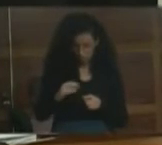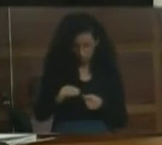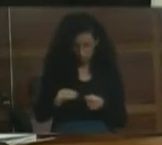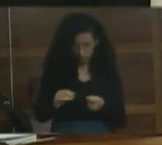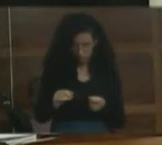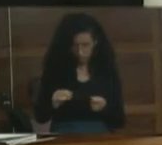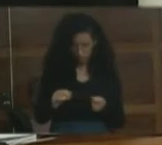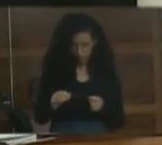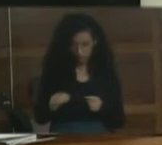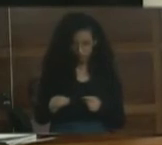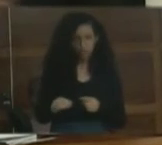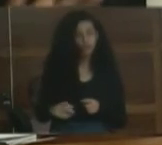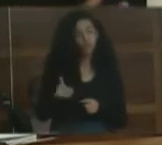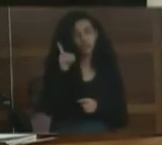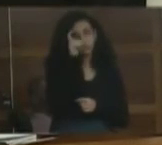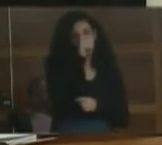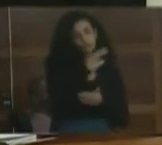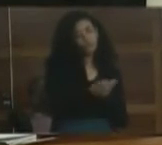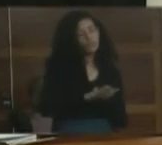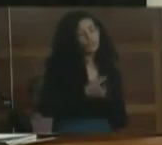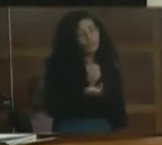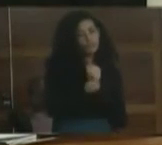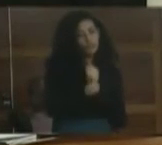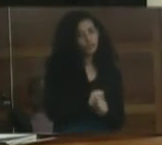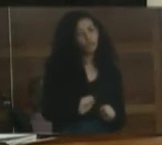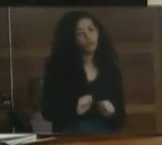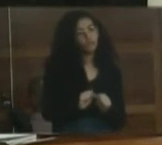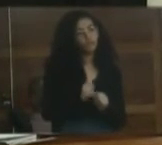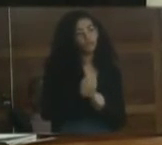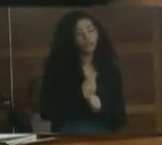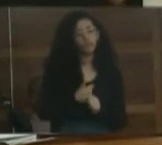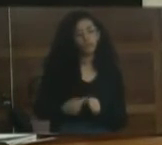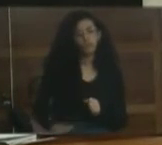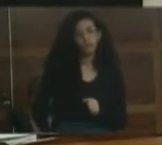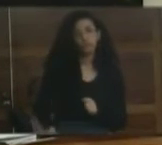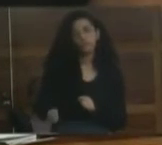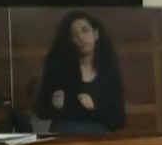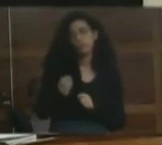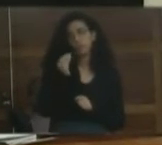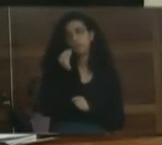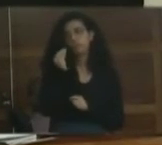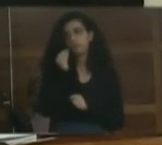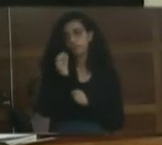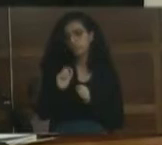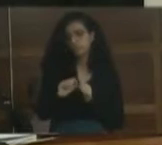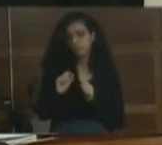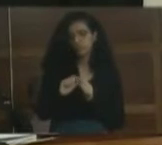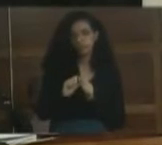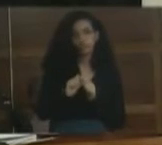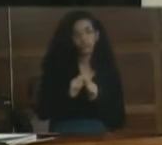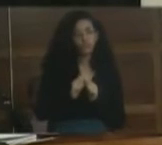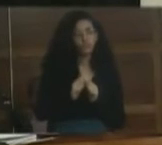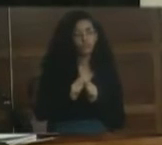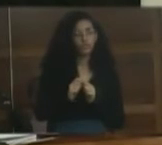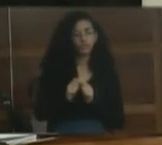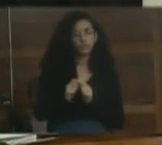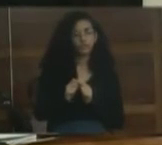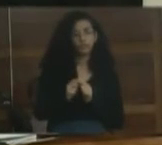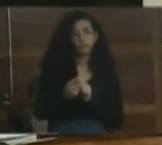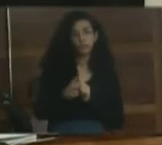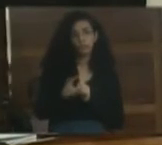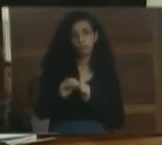é difícil mas nada é impossível numa gestão pública está sempre tentamos fazer sabão de 500 milhões